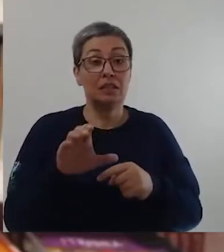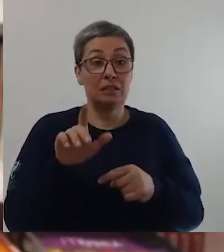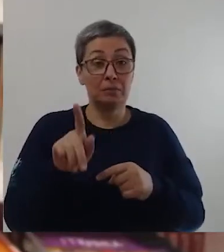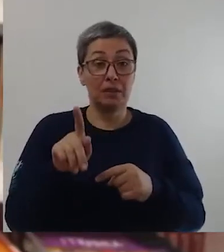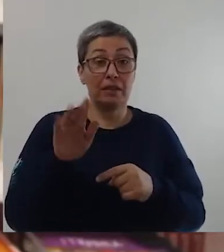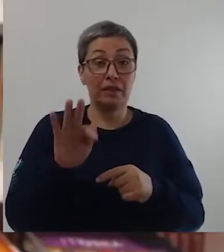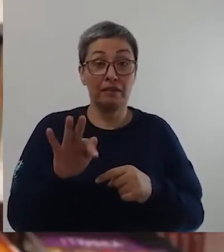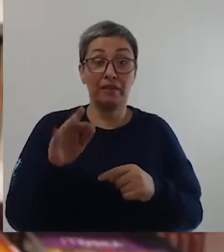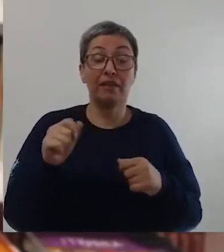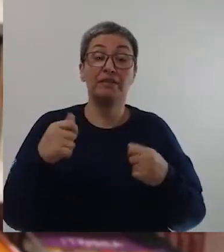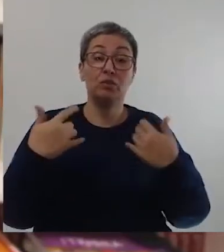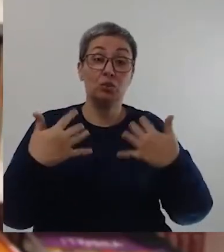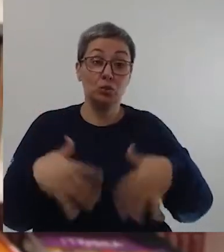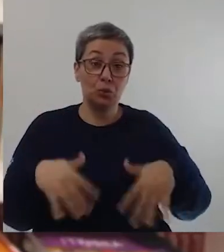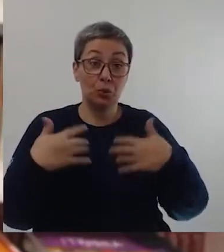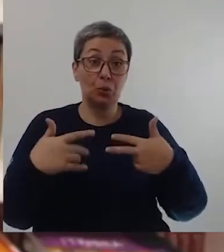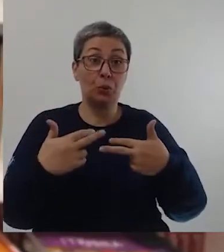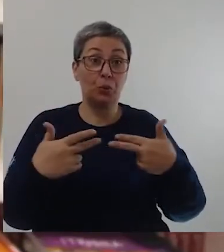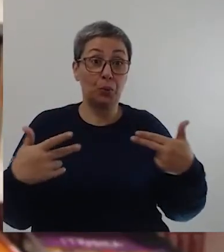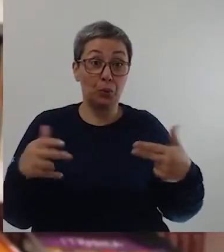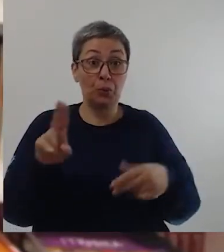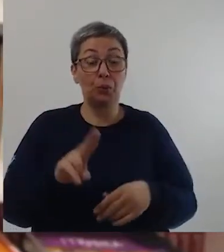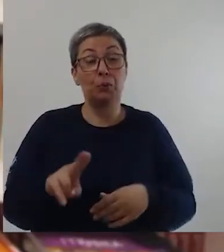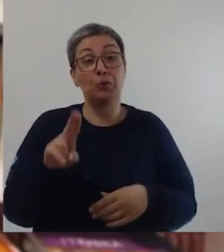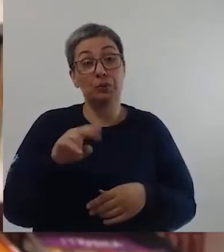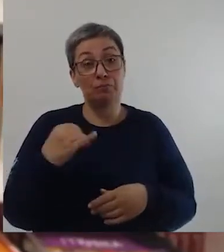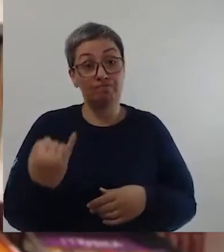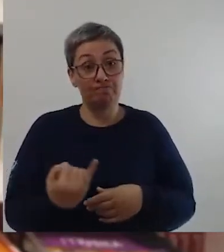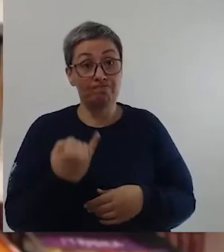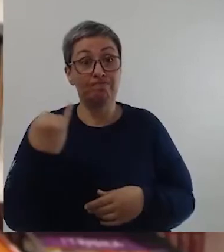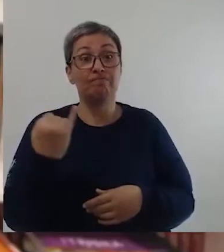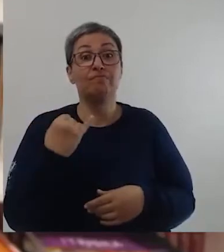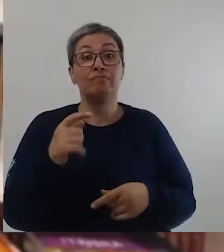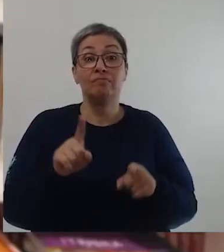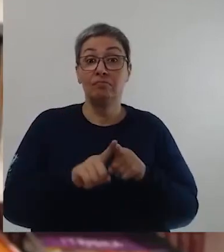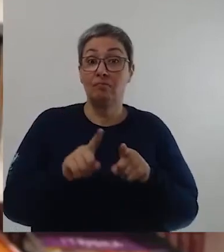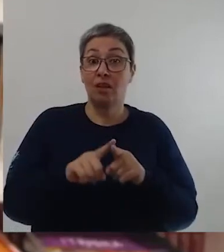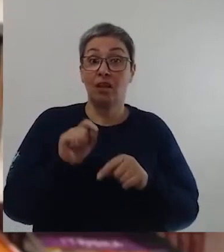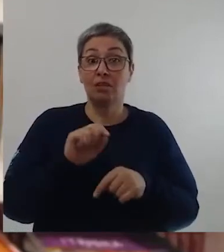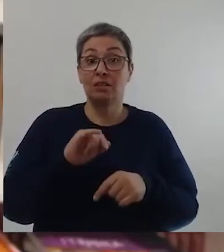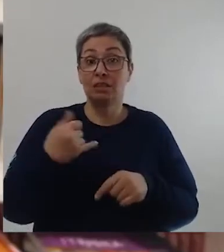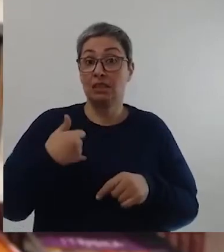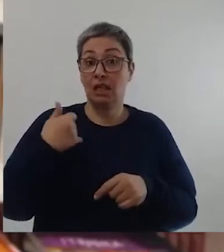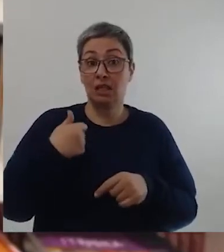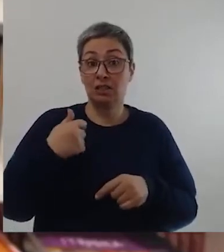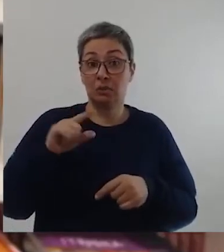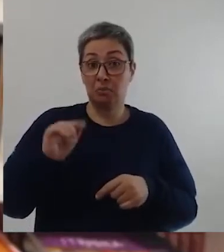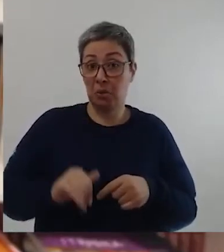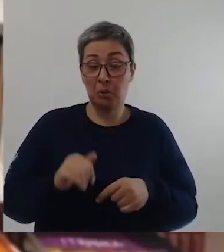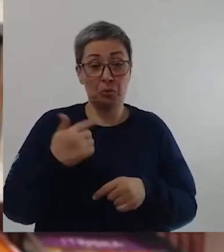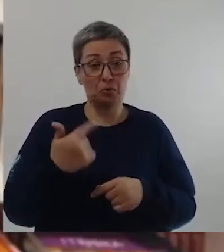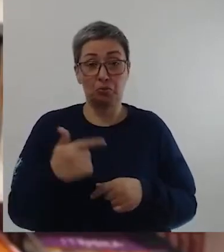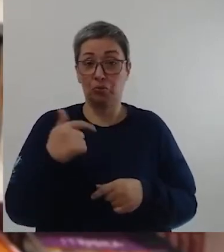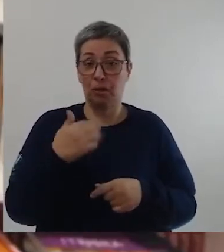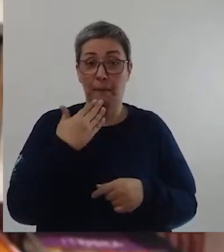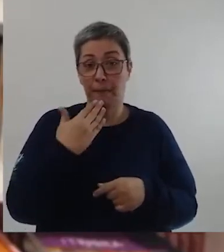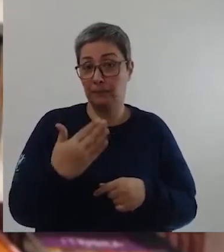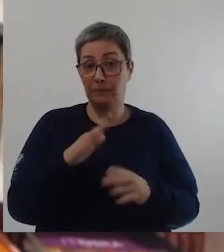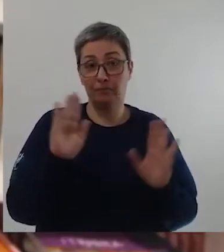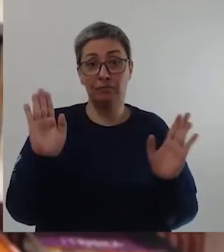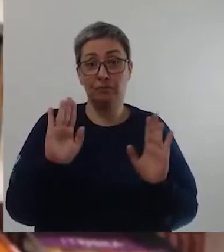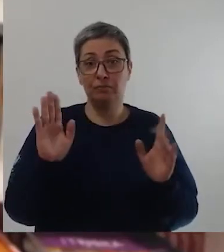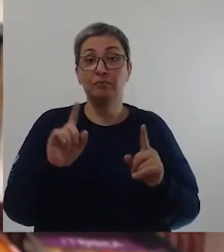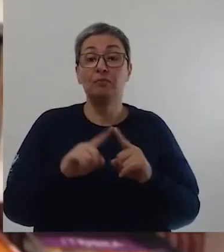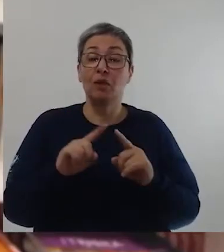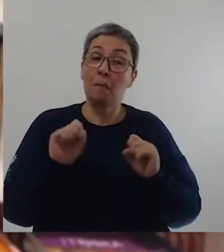CPF para muita coisa né como esse documento é importante e olha não tem idade mínima para pedir o seu pai